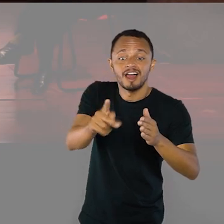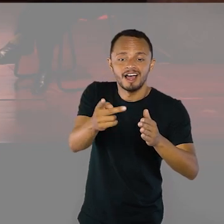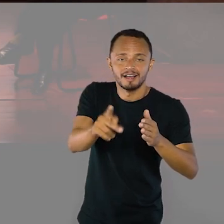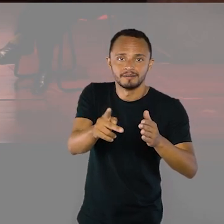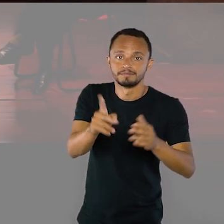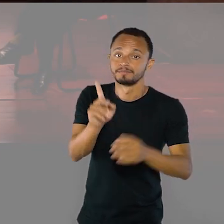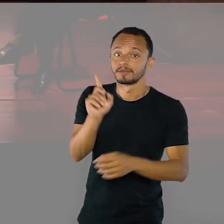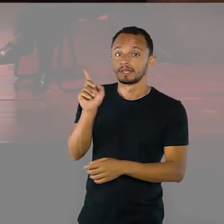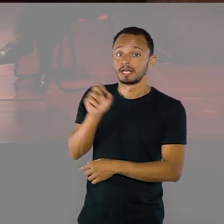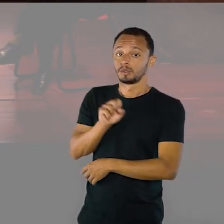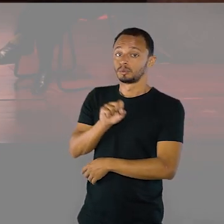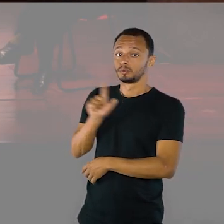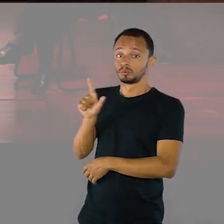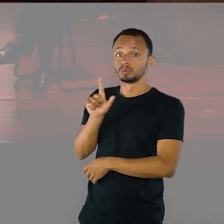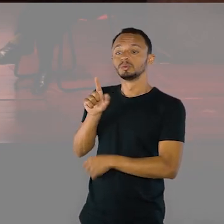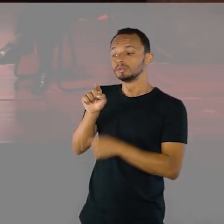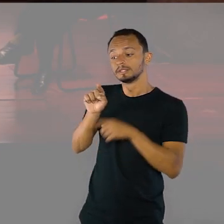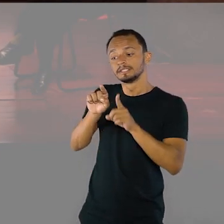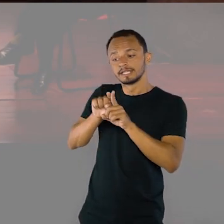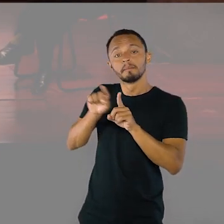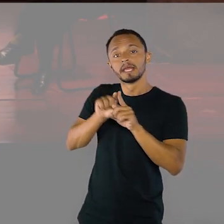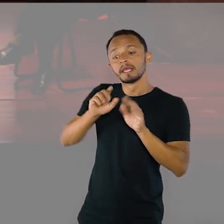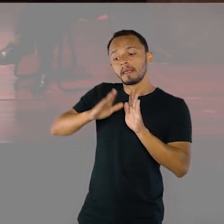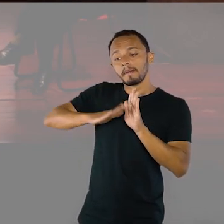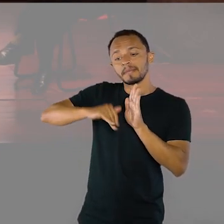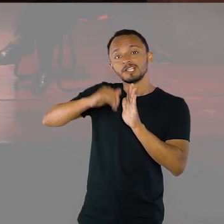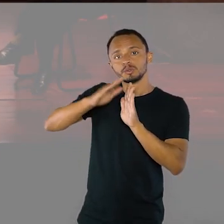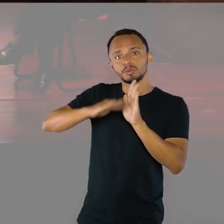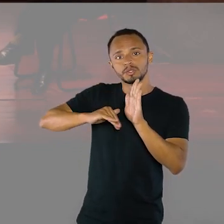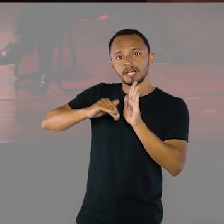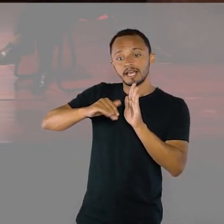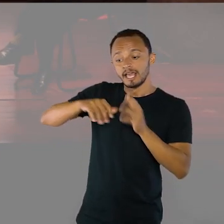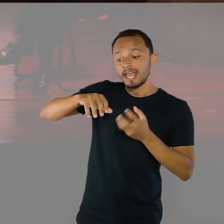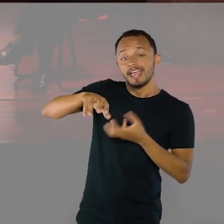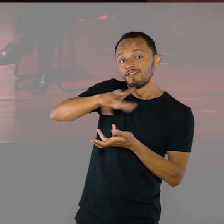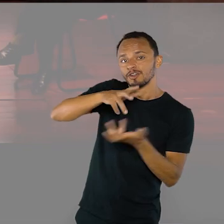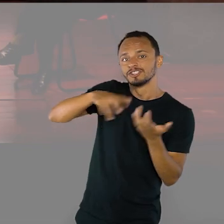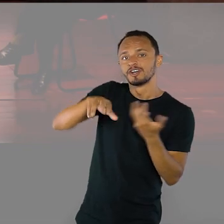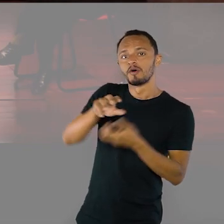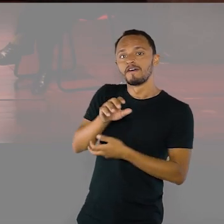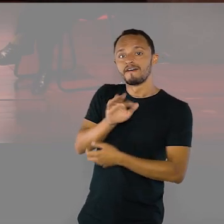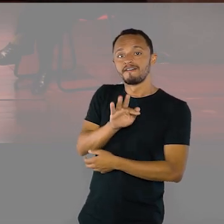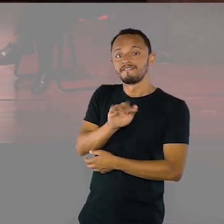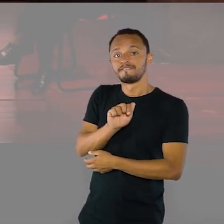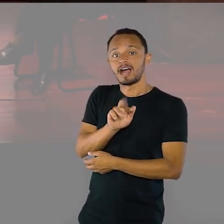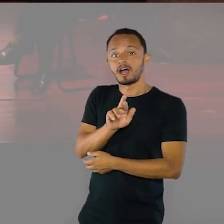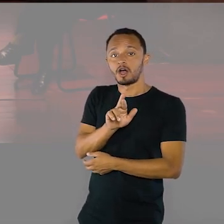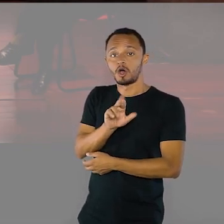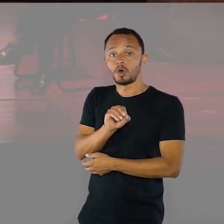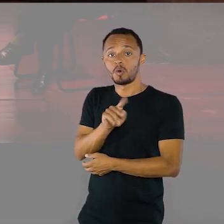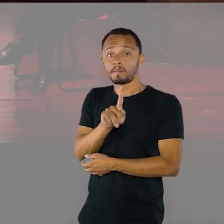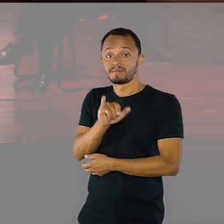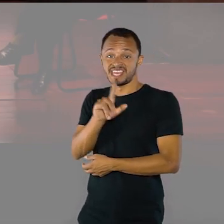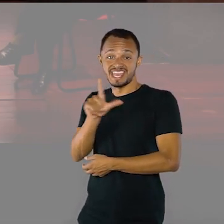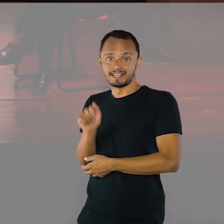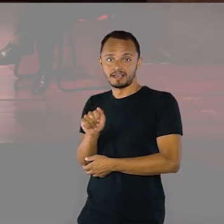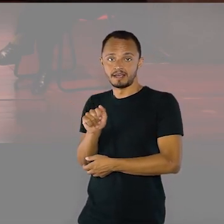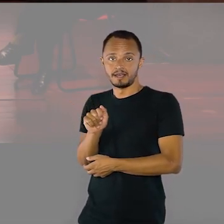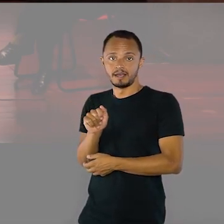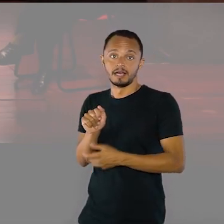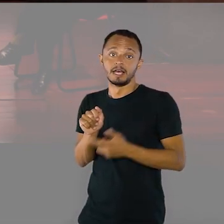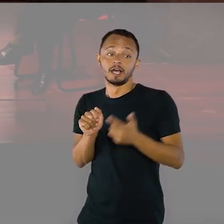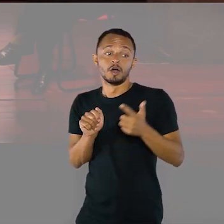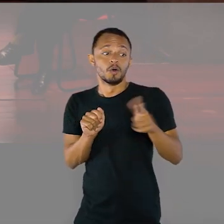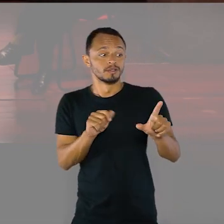Grande do Sul, por exemplo, encomendou uma pintura sobre a Revolução Farroupilha. Pernambuco vai encomendar pinturas que exaltam